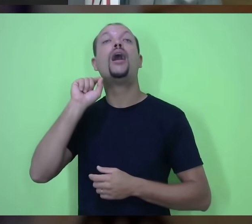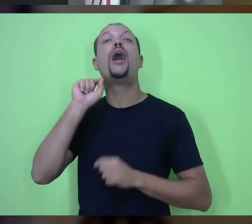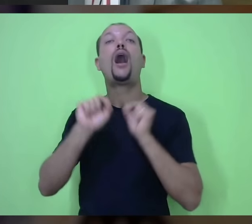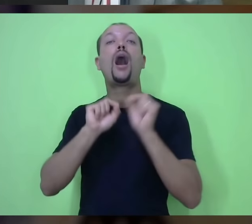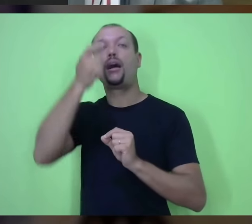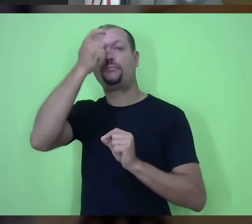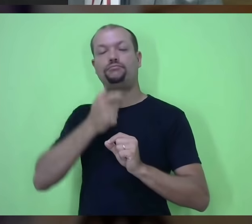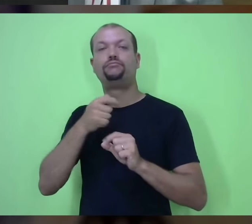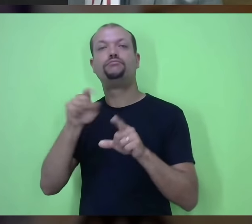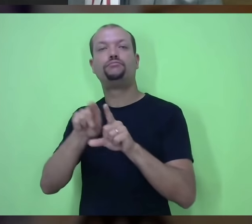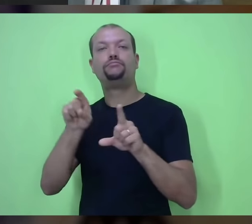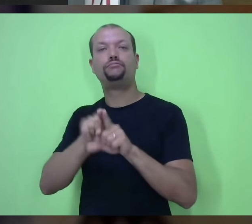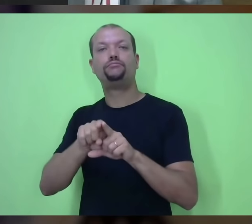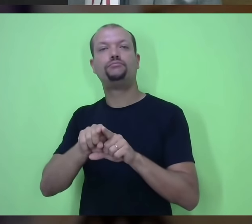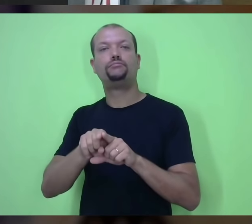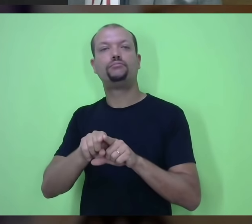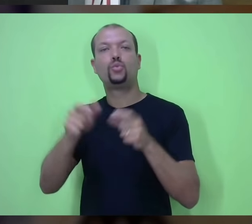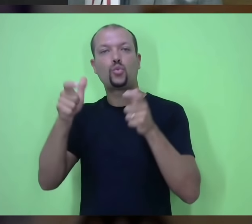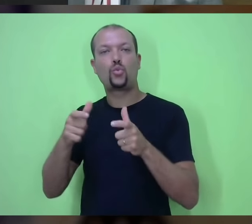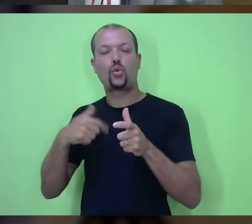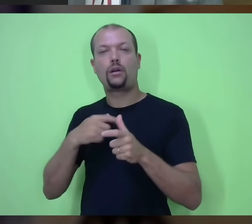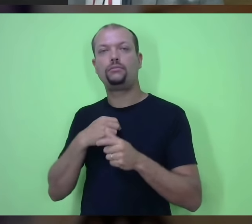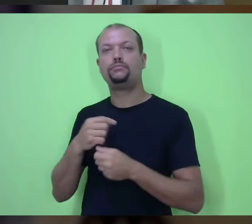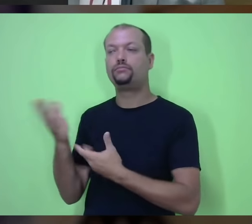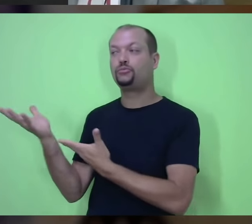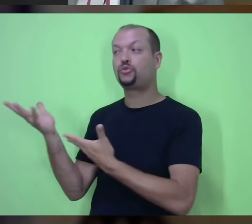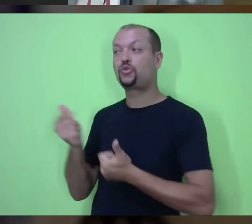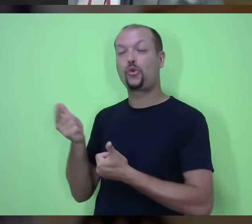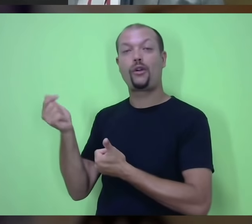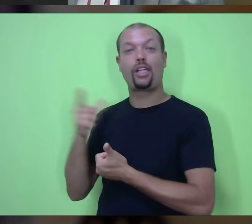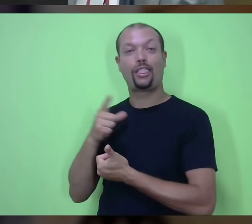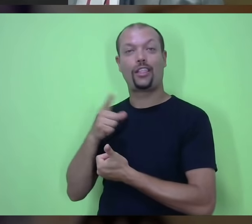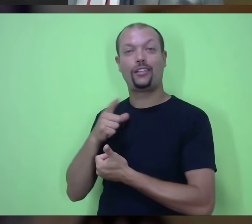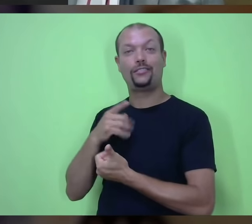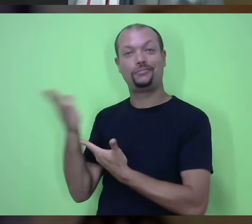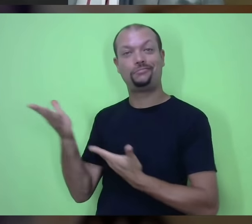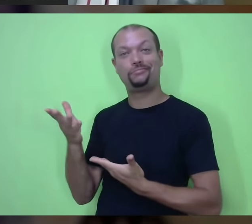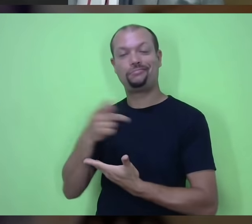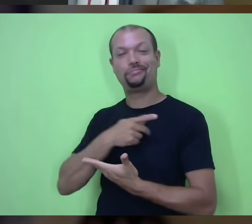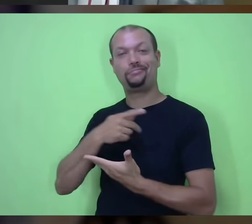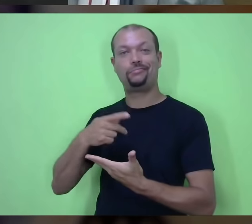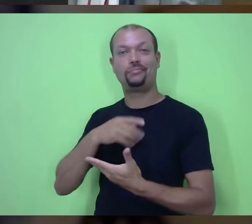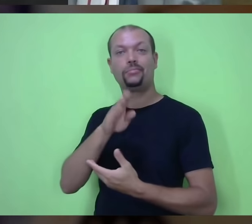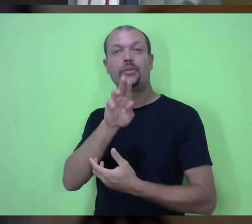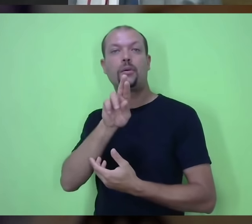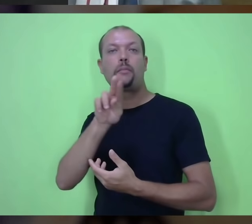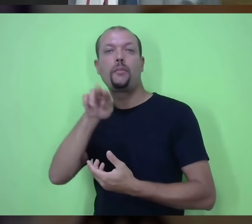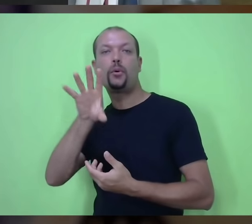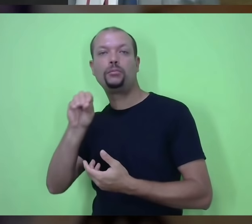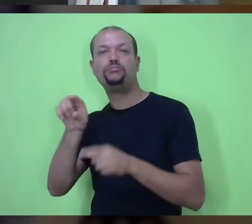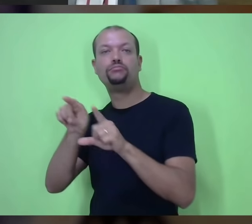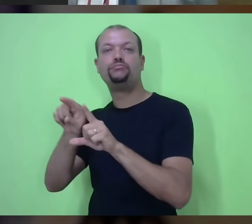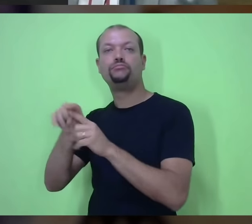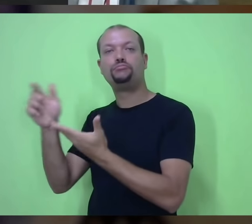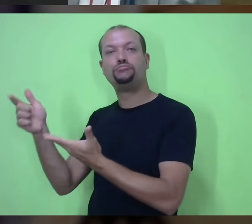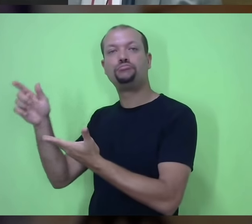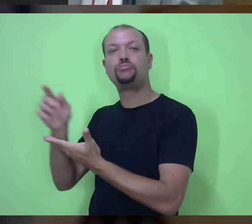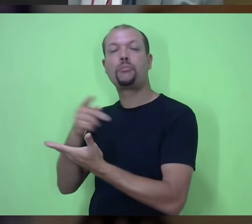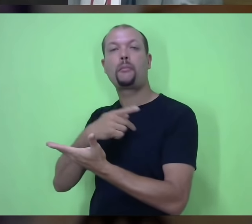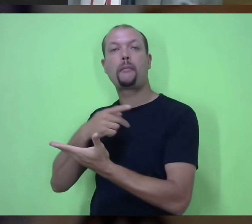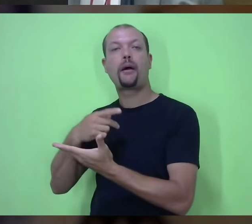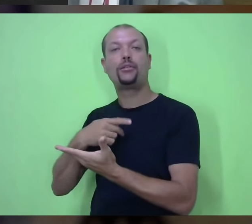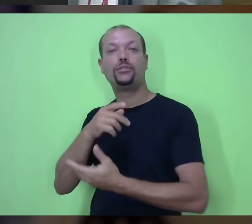quero avançar aqui trazendo os nossos dois convidados, e são eles o pastor Bruno Ferreira e o